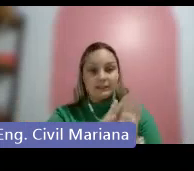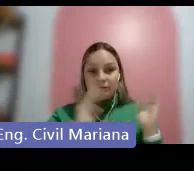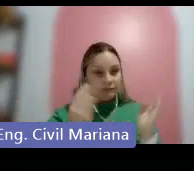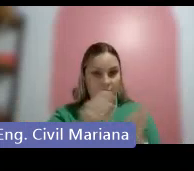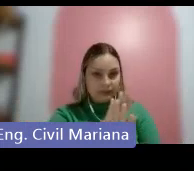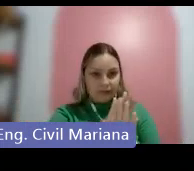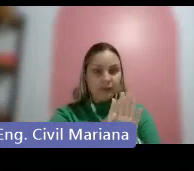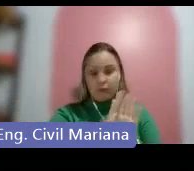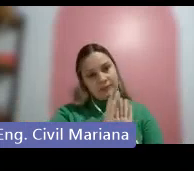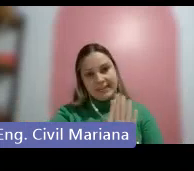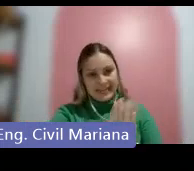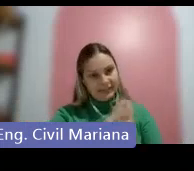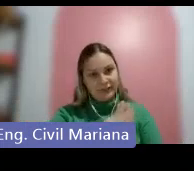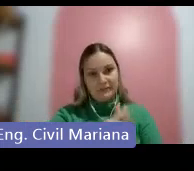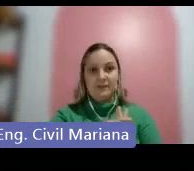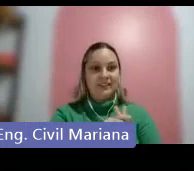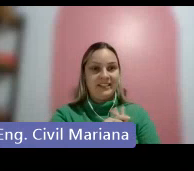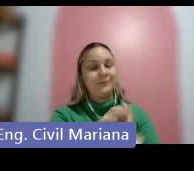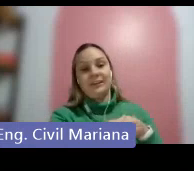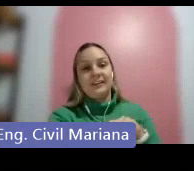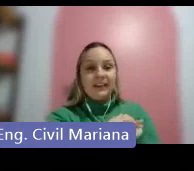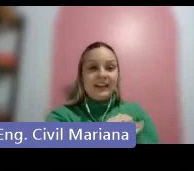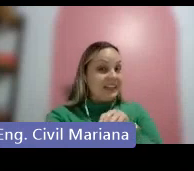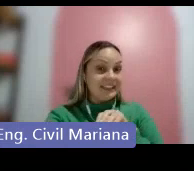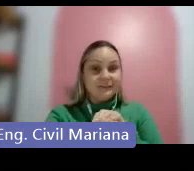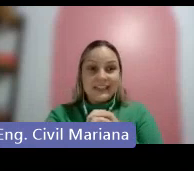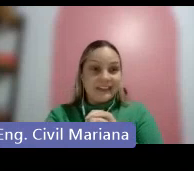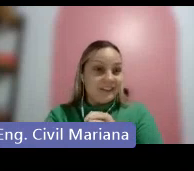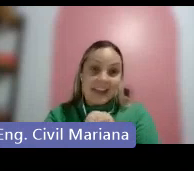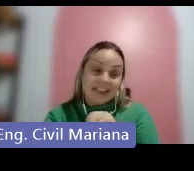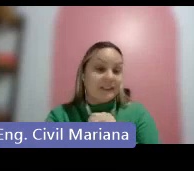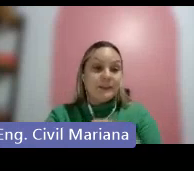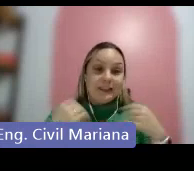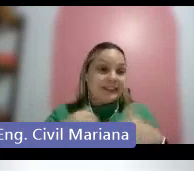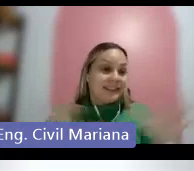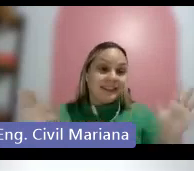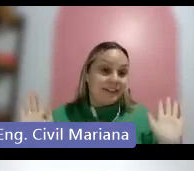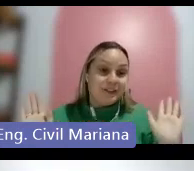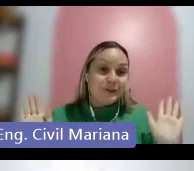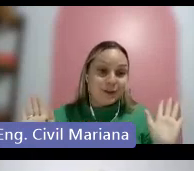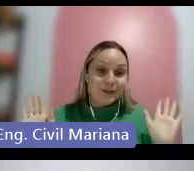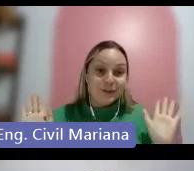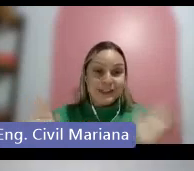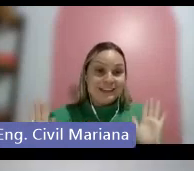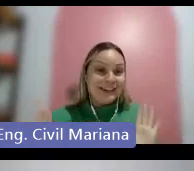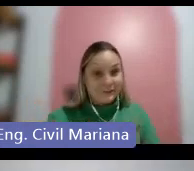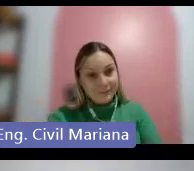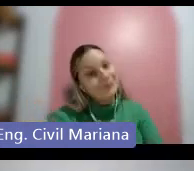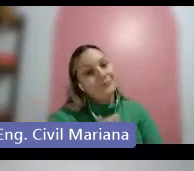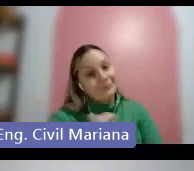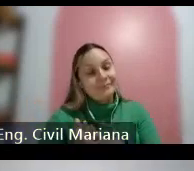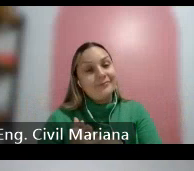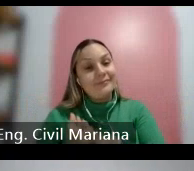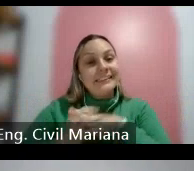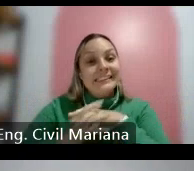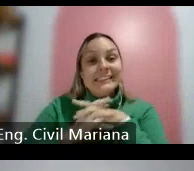porque elas não ficam ligadas uma na outra. E eles não fizeram nada, eles simplesmente assentaram o tijolo do jeito que